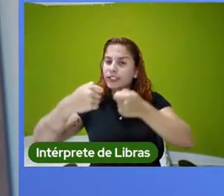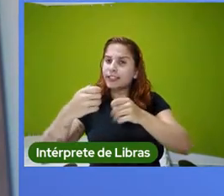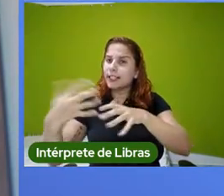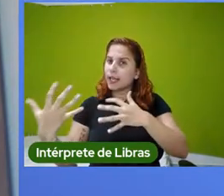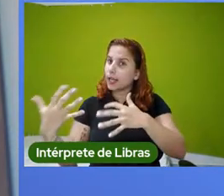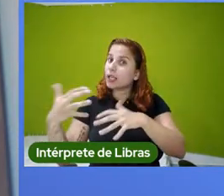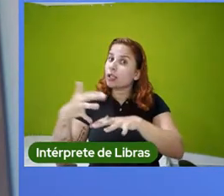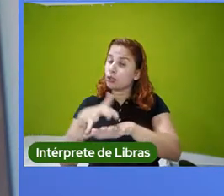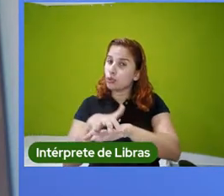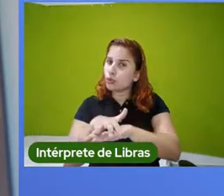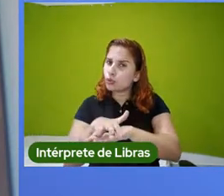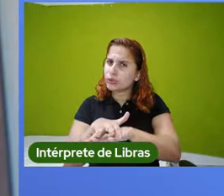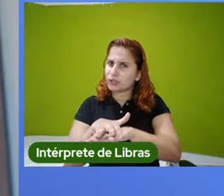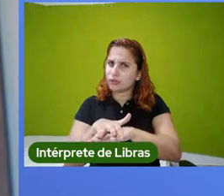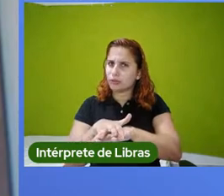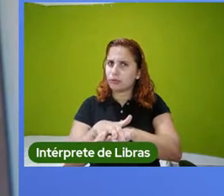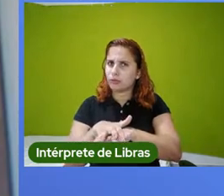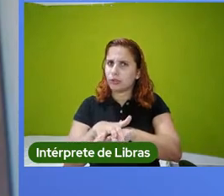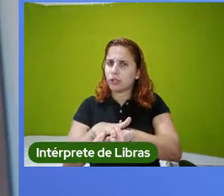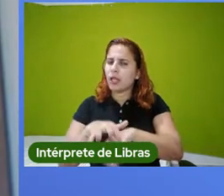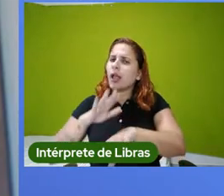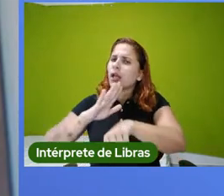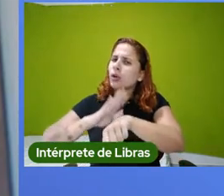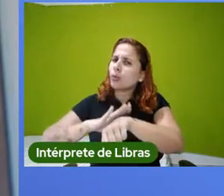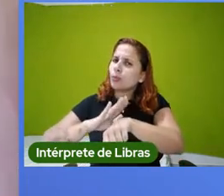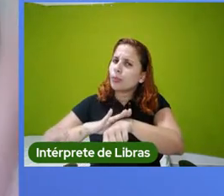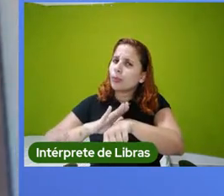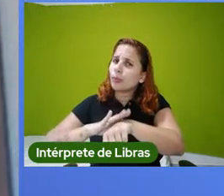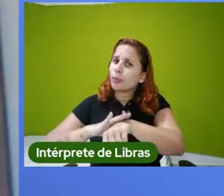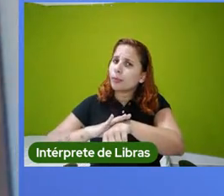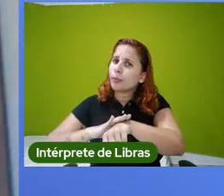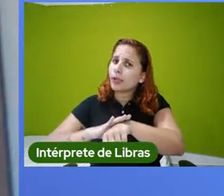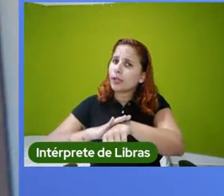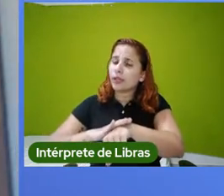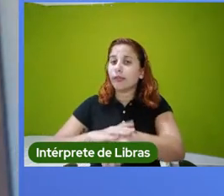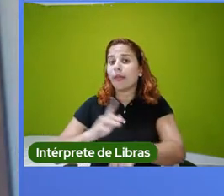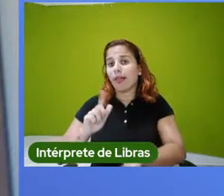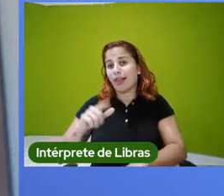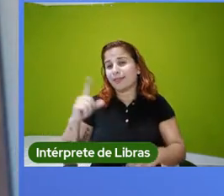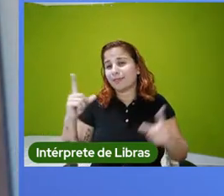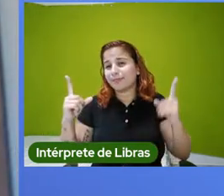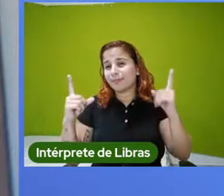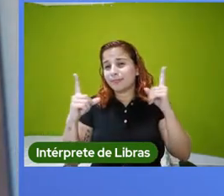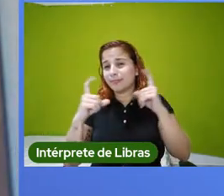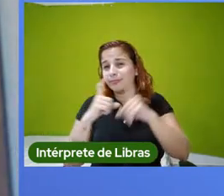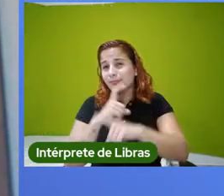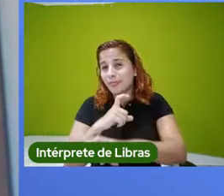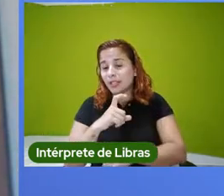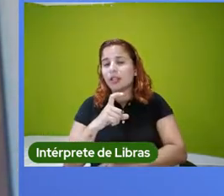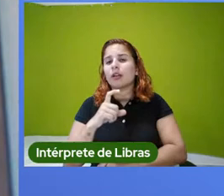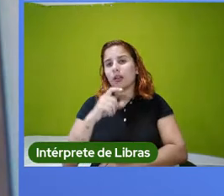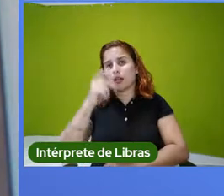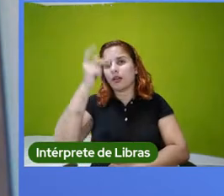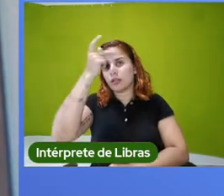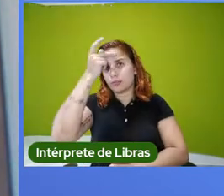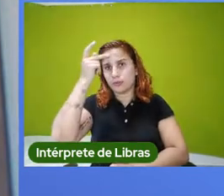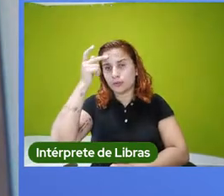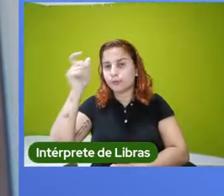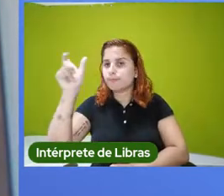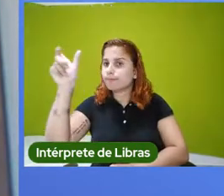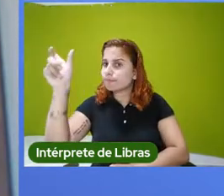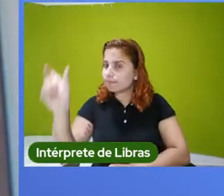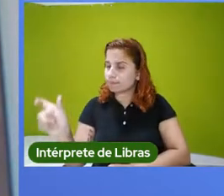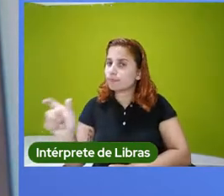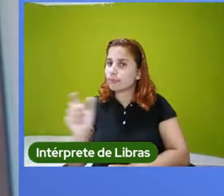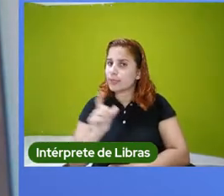inclusão, desde o momento em que a pessoa, né, um outro desafio que a gente tem são as pessoas beneficiárias do benefício de prestação